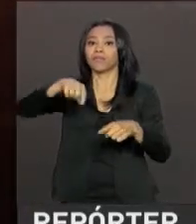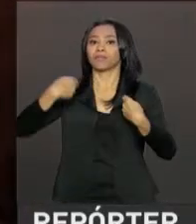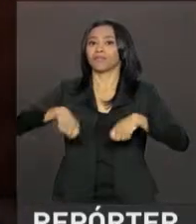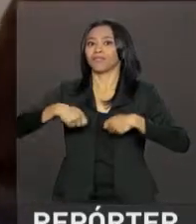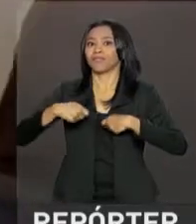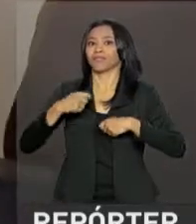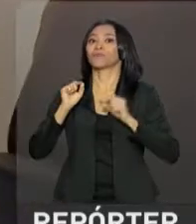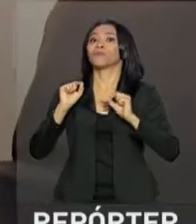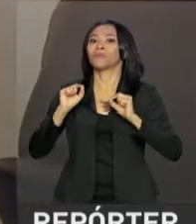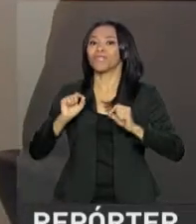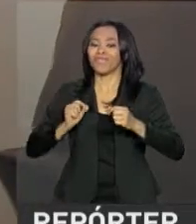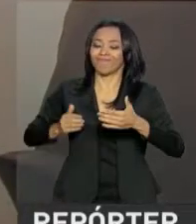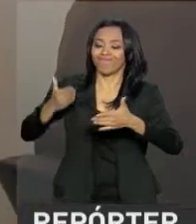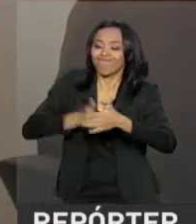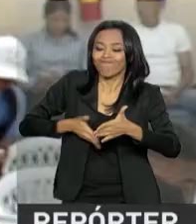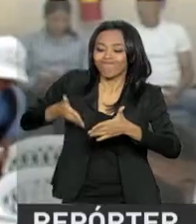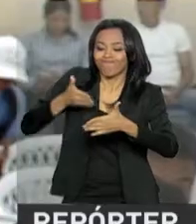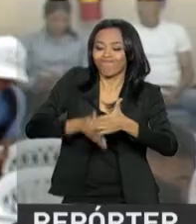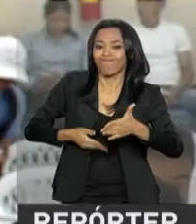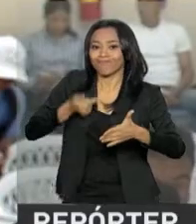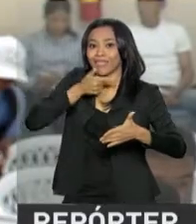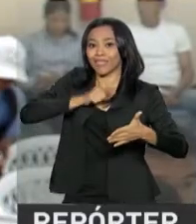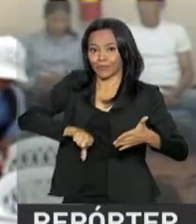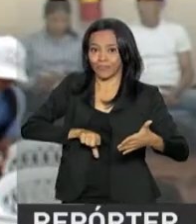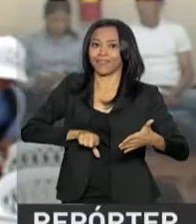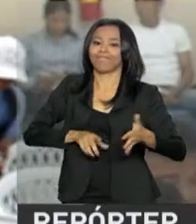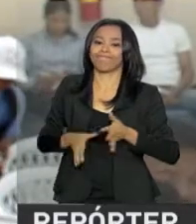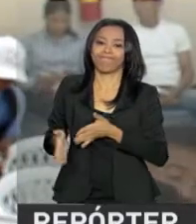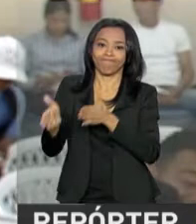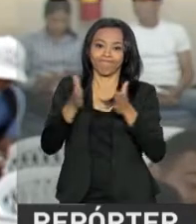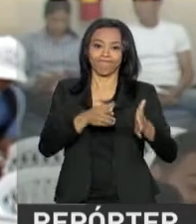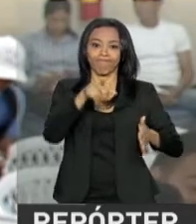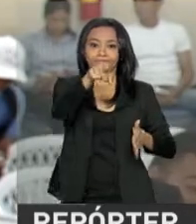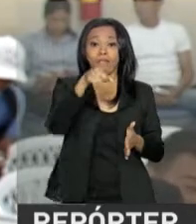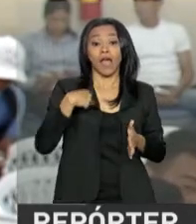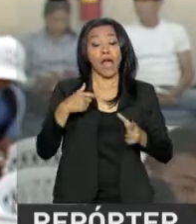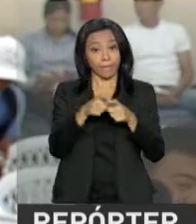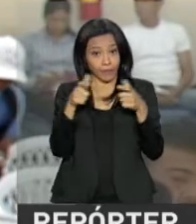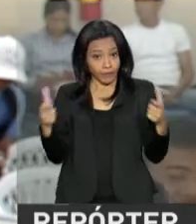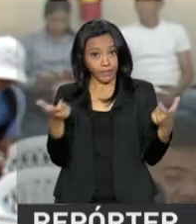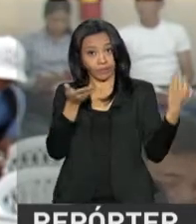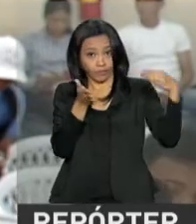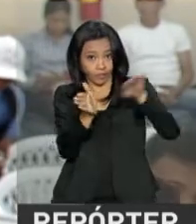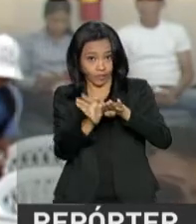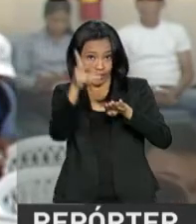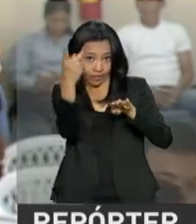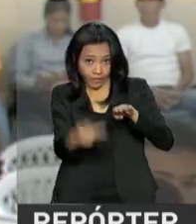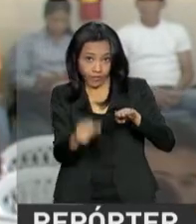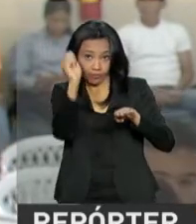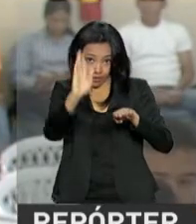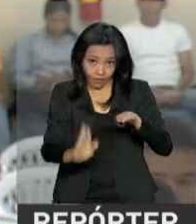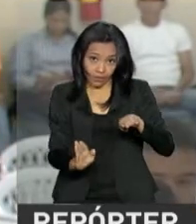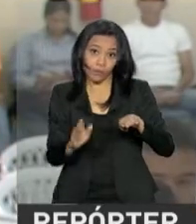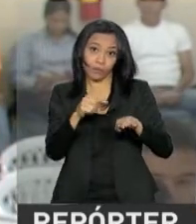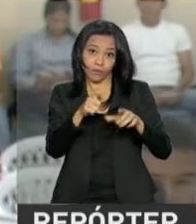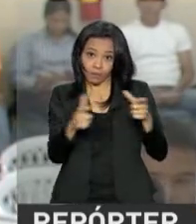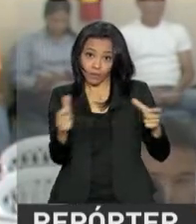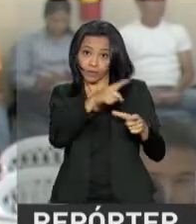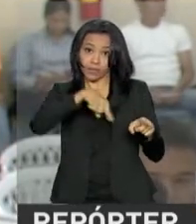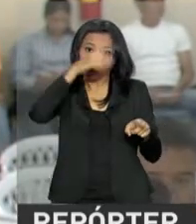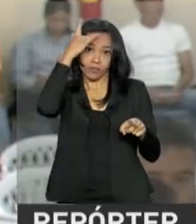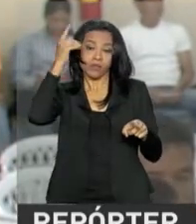enfrentar a barreira do idioma parte das necessidades que as pessoas têm quando chegam aqui na venezuela aqui no brasil é exatamente